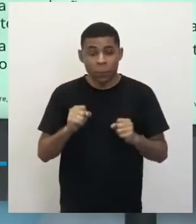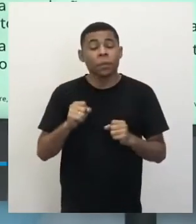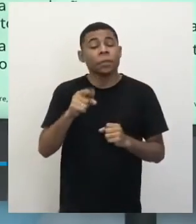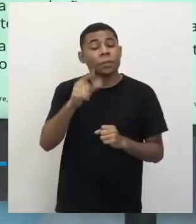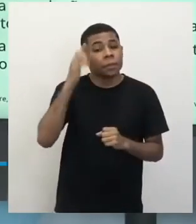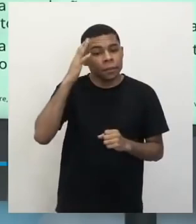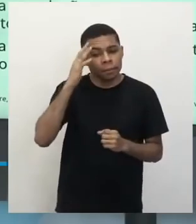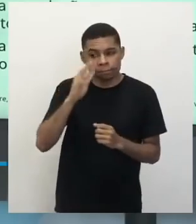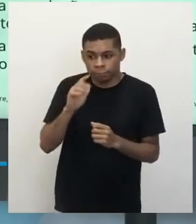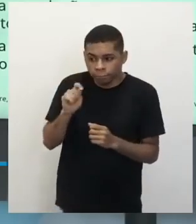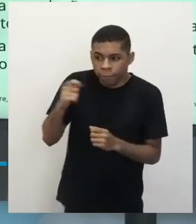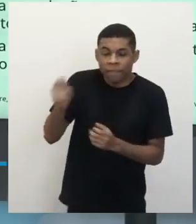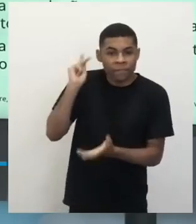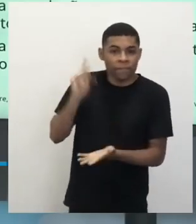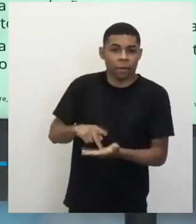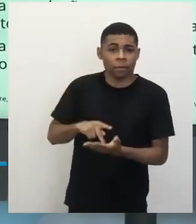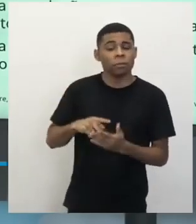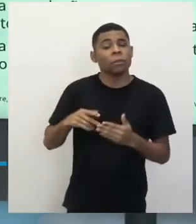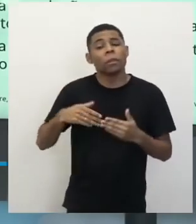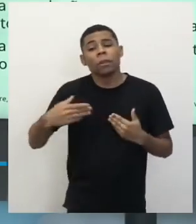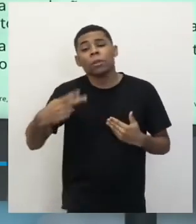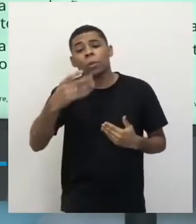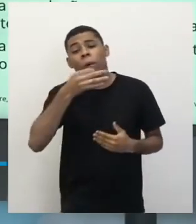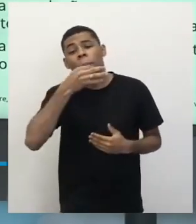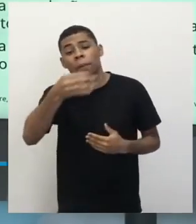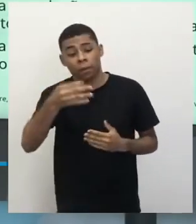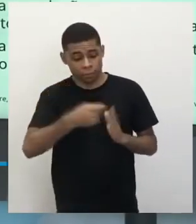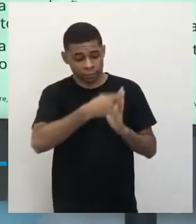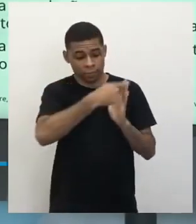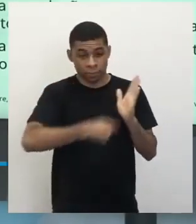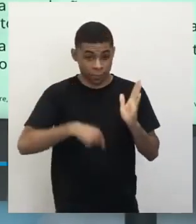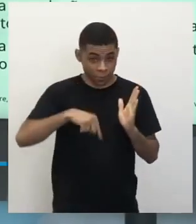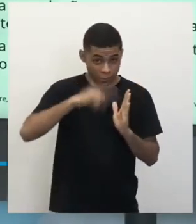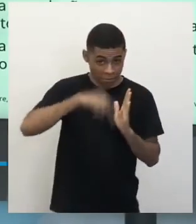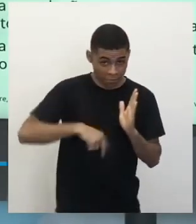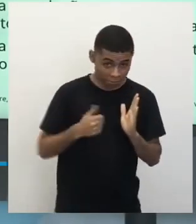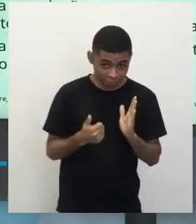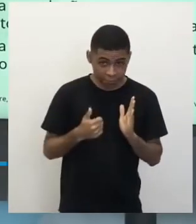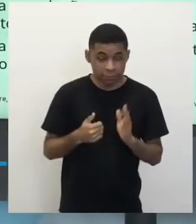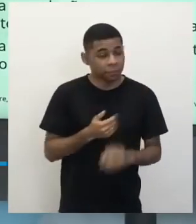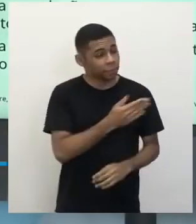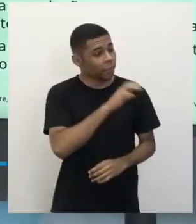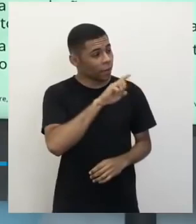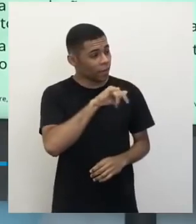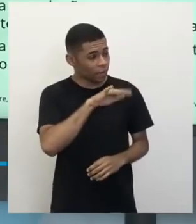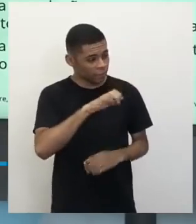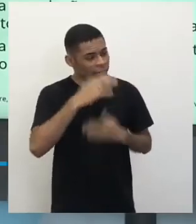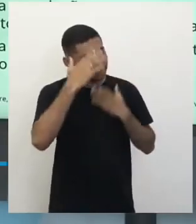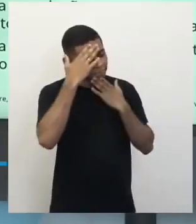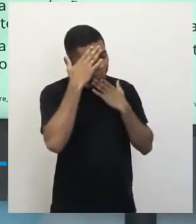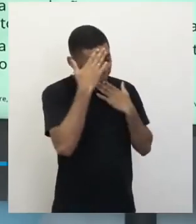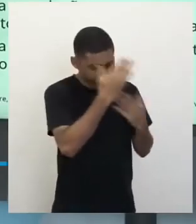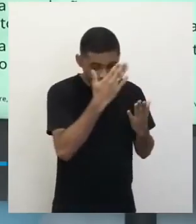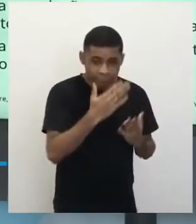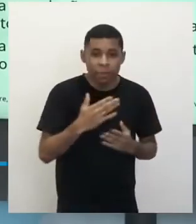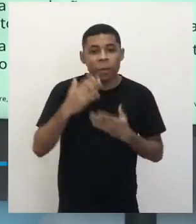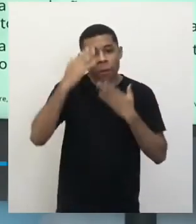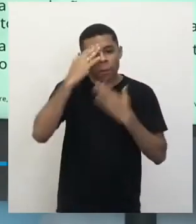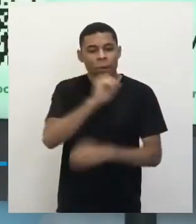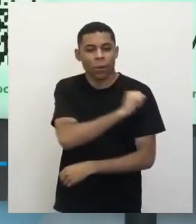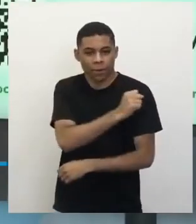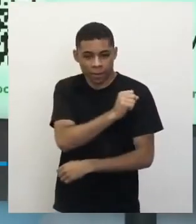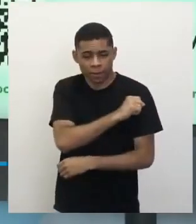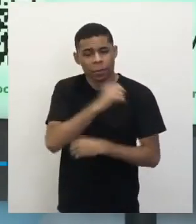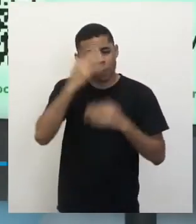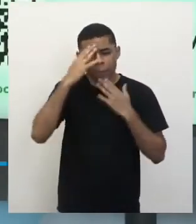como um fato, né? E dali dar a sua opinião através do texto que nós lemos hoje. Elaine, muito obrigada. Obrigada, oitavo ano.